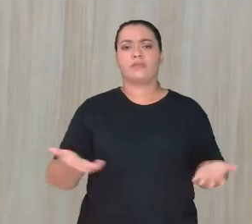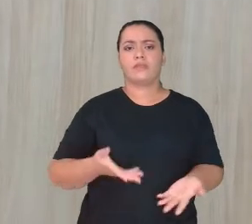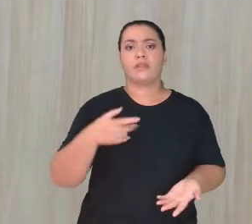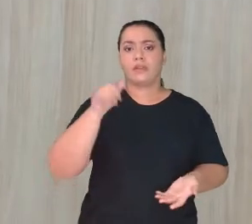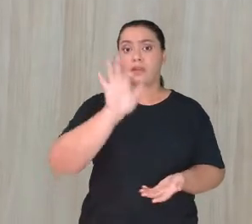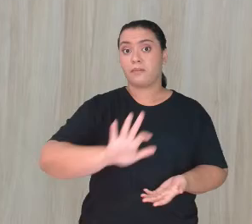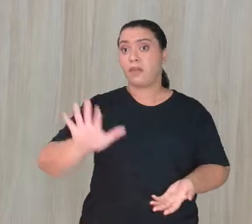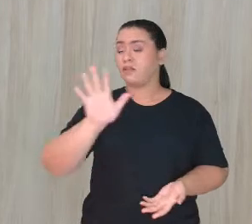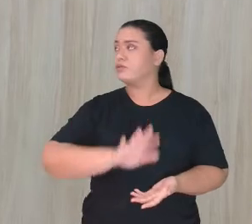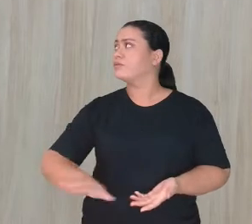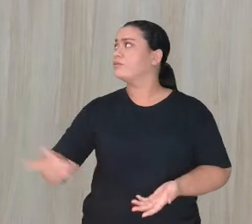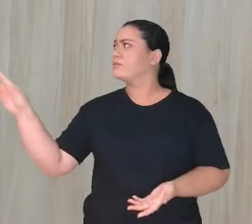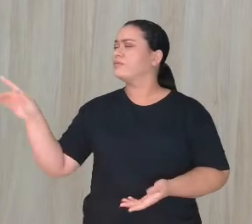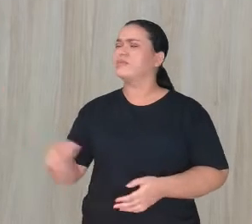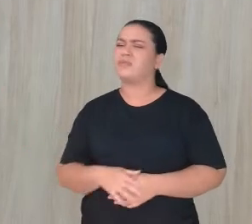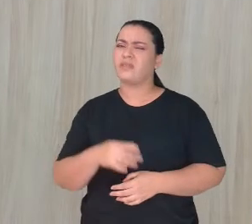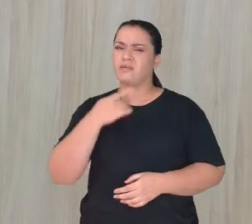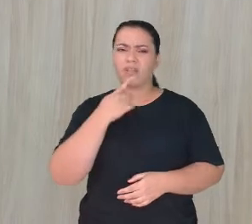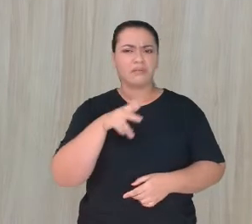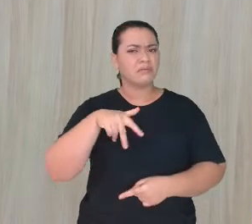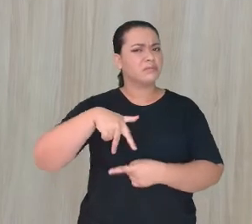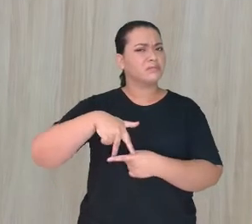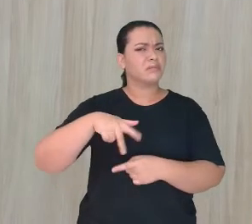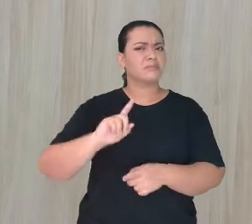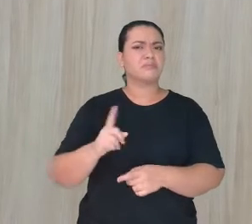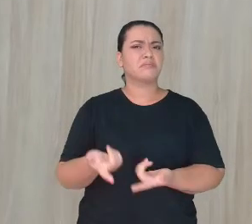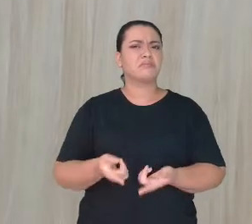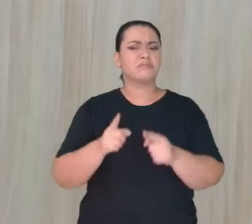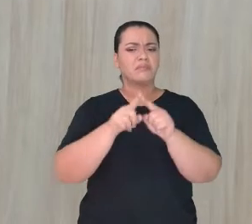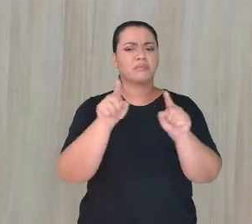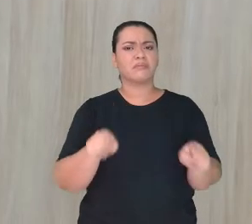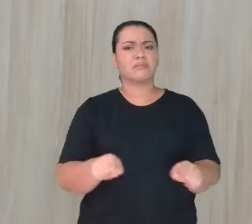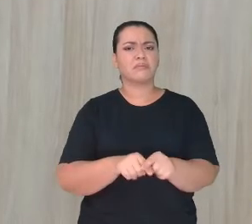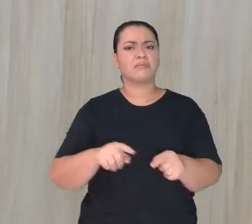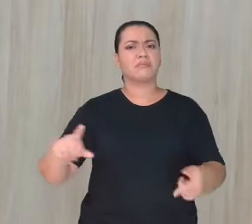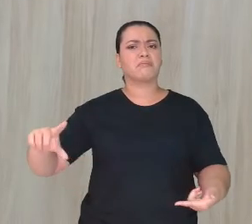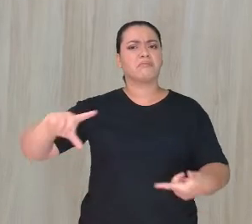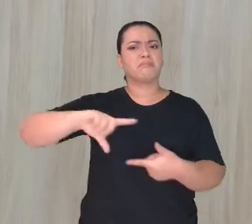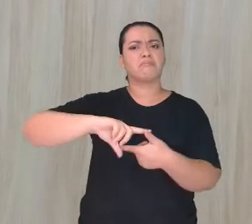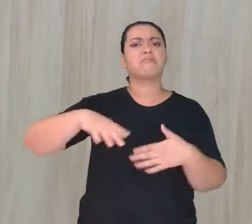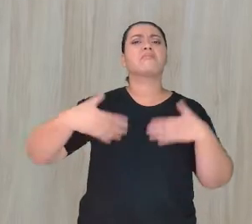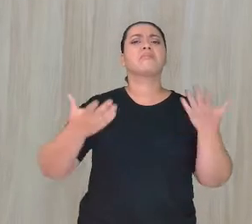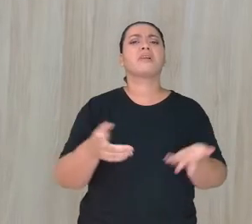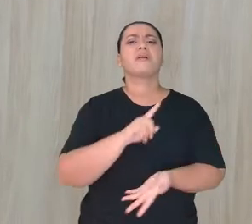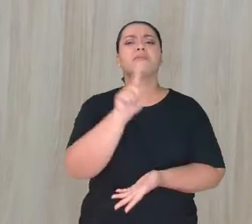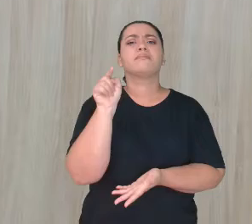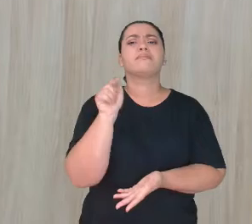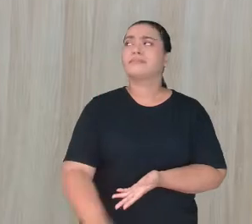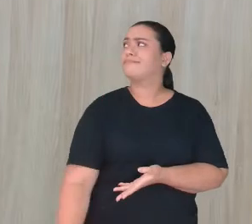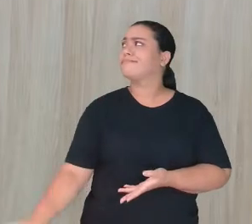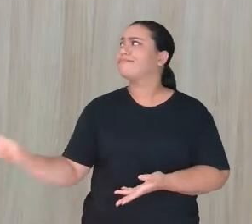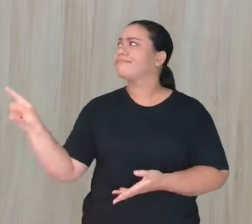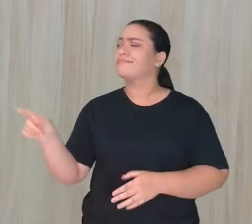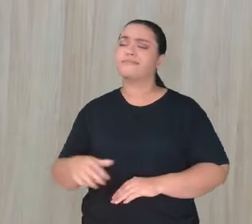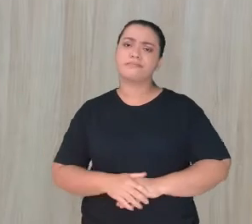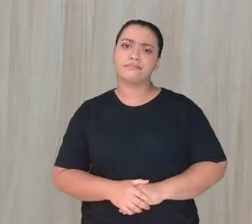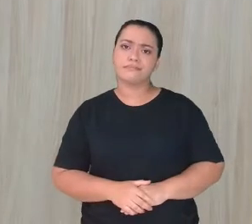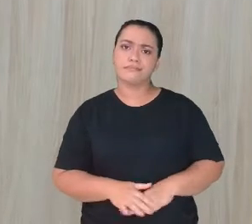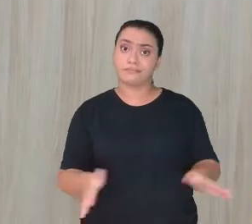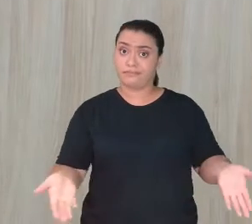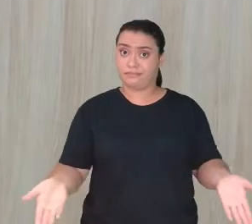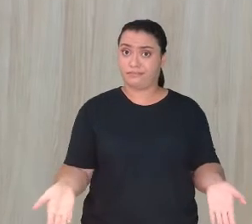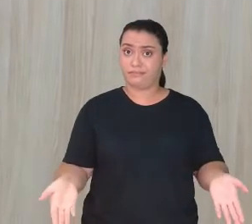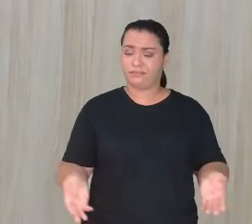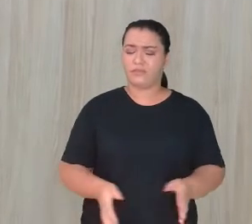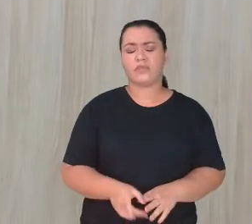aí para vocês, ó. Ricardinho, isso não é um triângulo não, nem um quadrado, nem um retângulo. Que figura é essa? Que figura doida é essa, hein? Aí você é